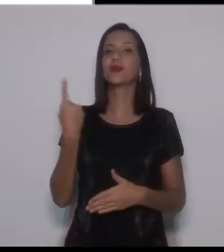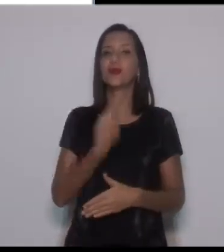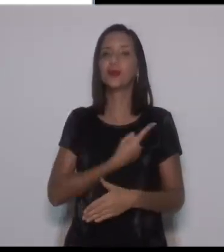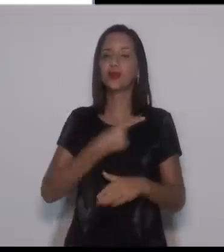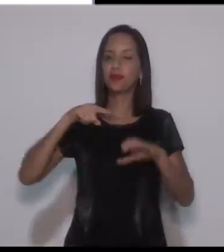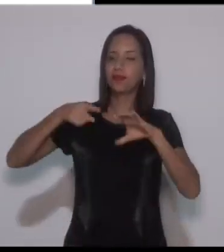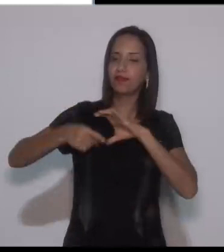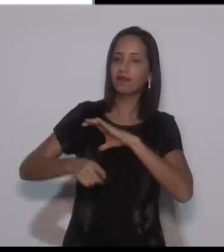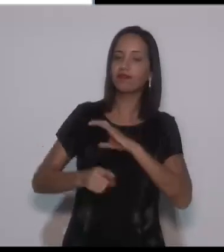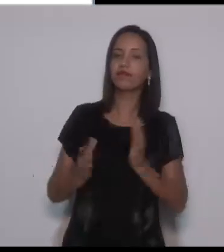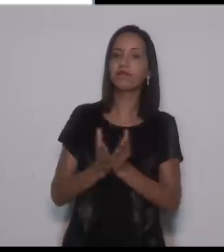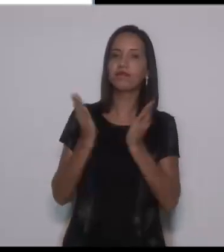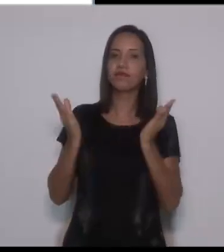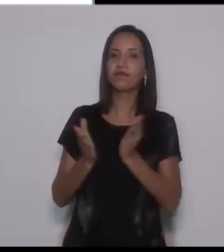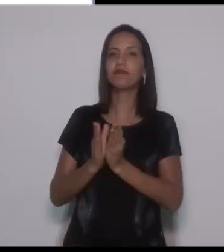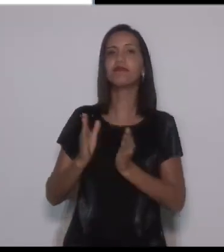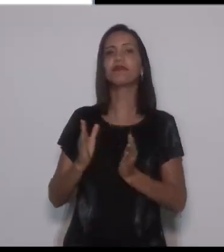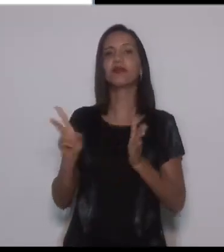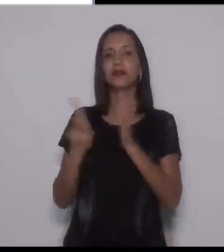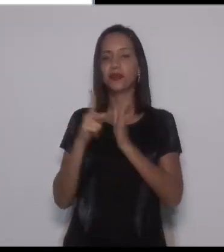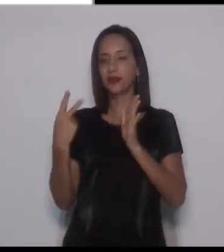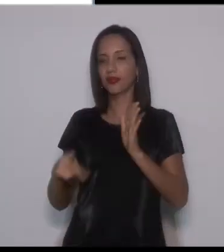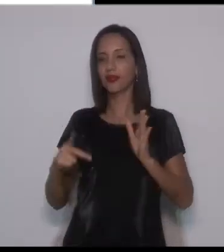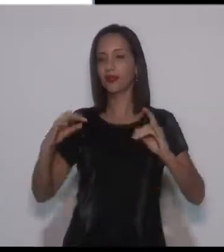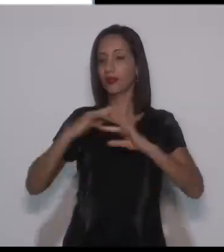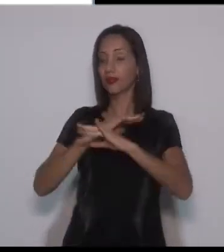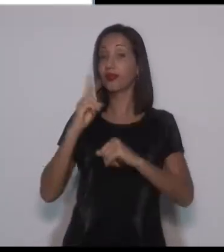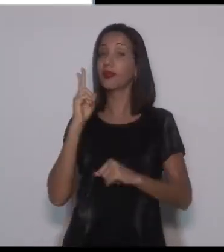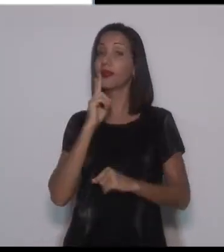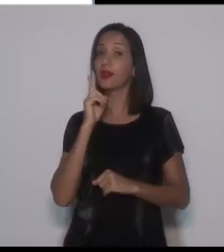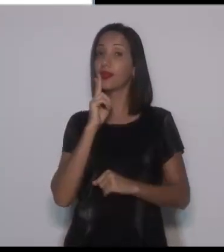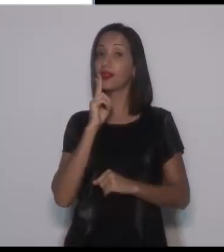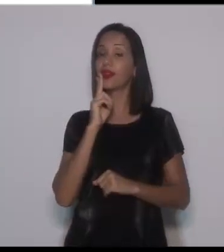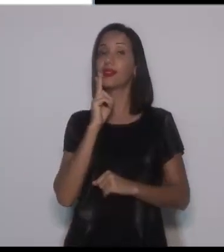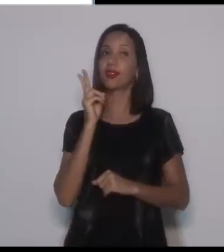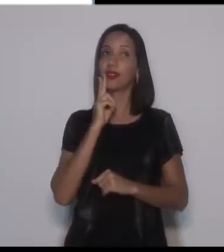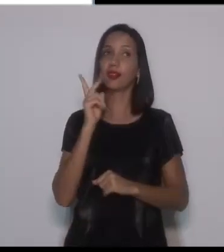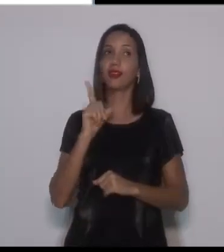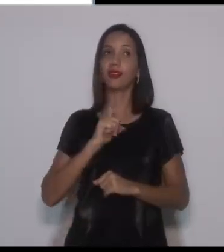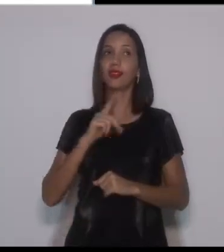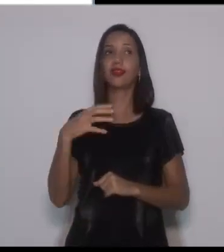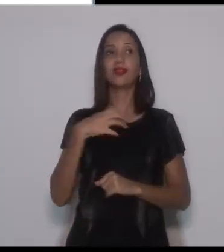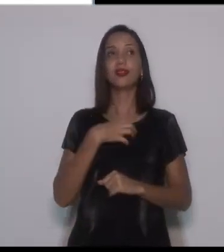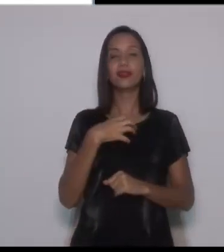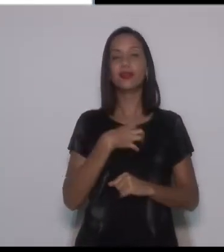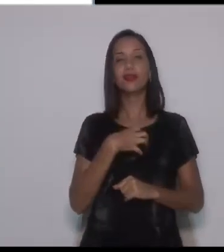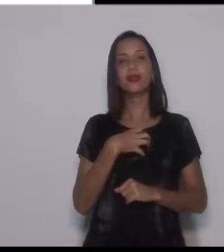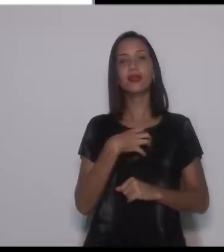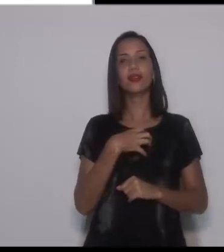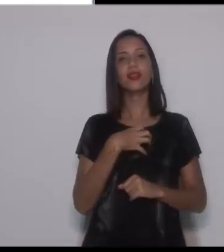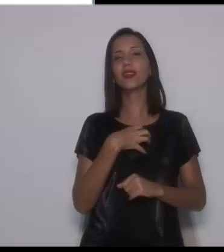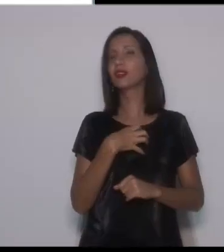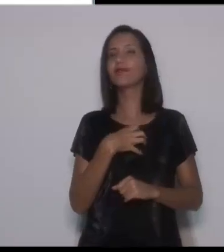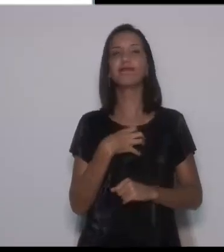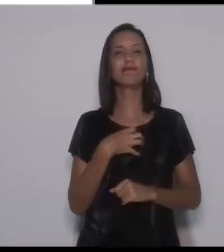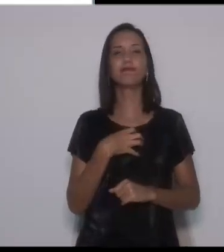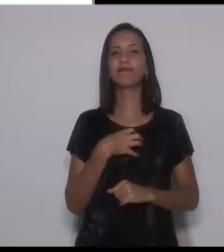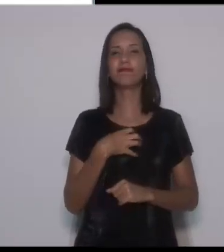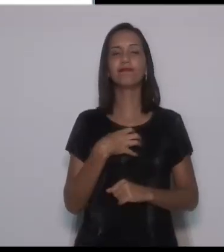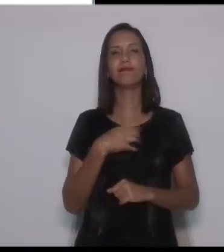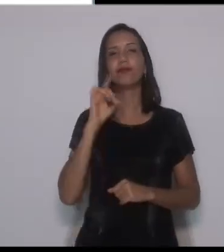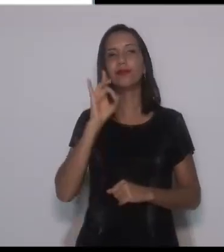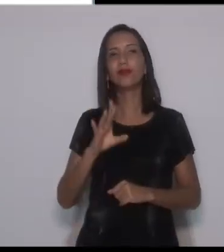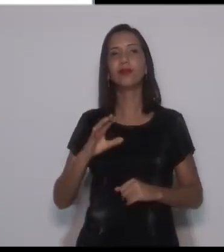extrema pobreza e de pobreza na cidade de Vinhedo? A cidade de Vinhedo, ela tem uma característica que ela não é uma cidade